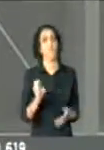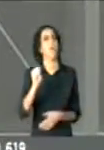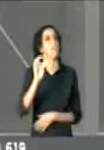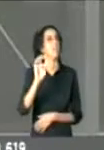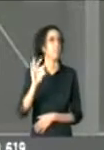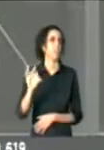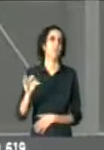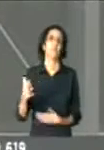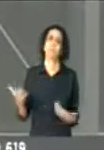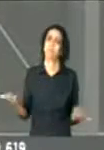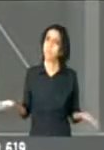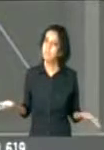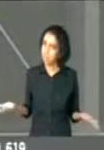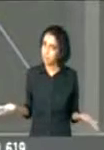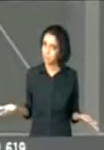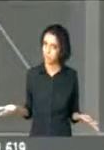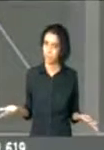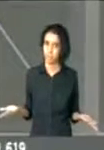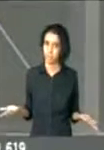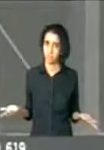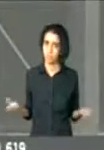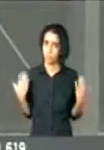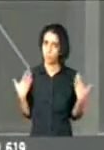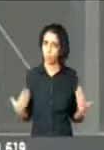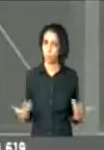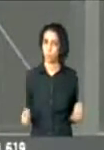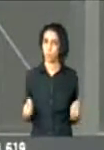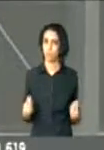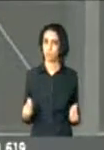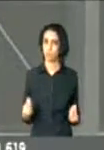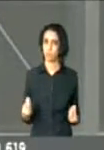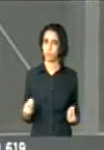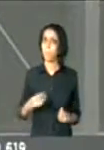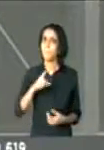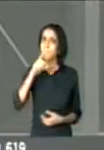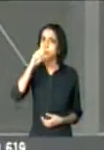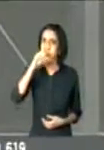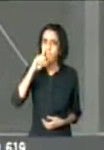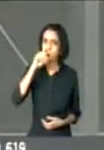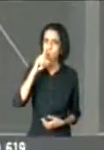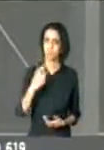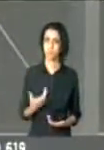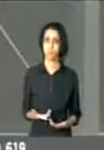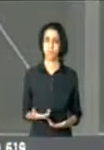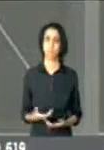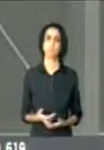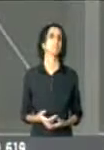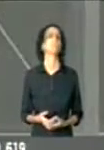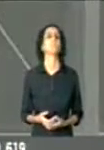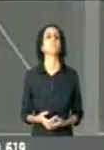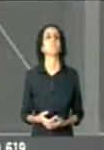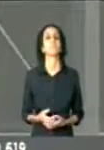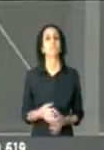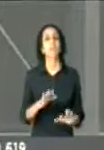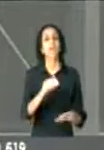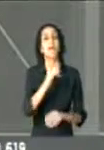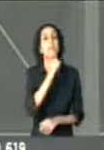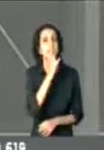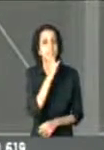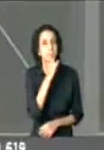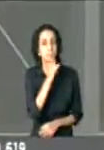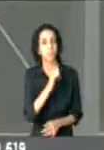demais. Para mim o Supremo deu um passo perigoso, porque é como se fosse